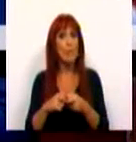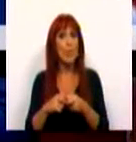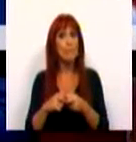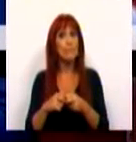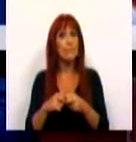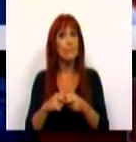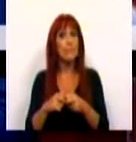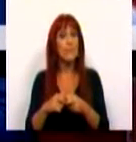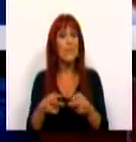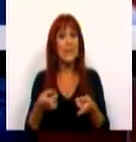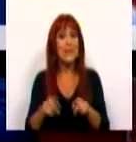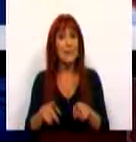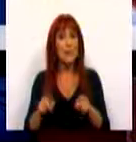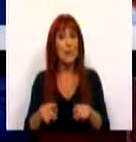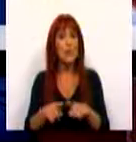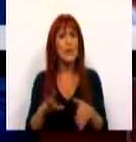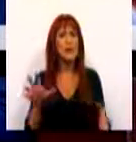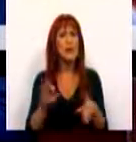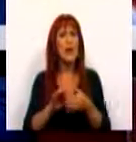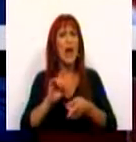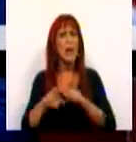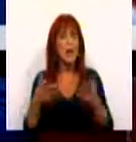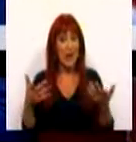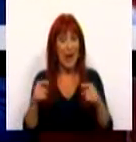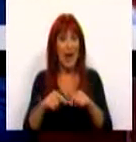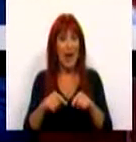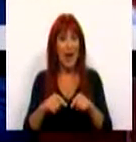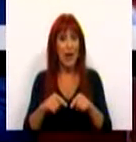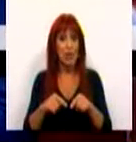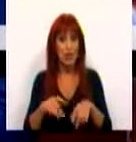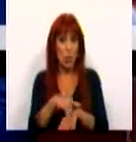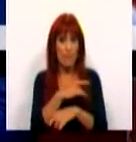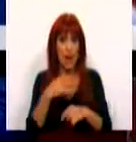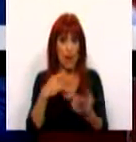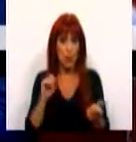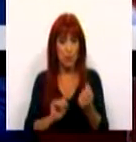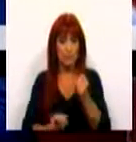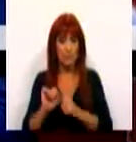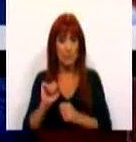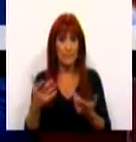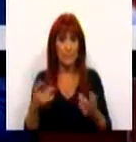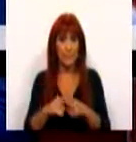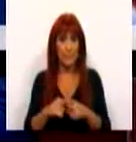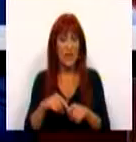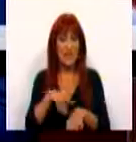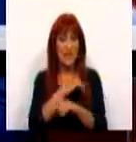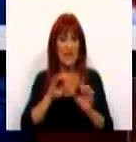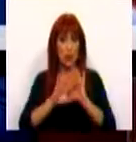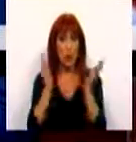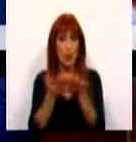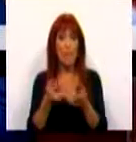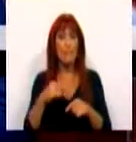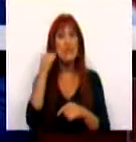que também, no que diz respeito a este, aos médicos de medicina geral, mas também